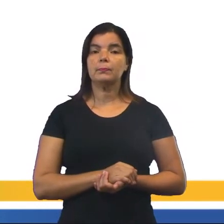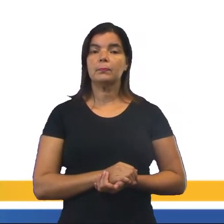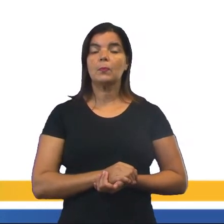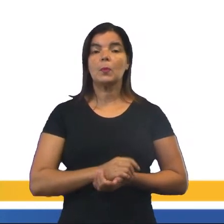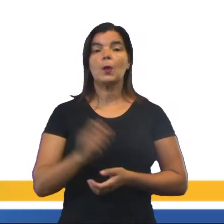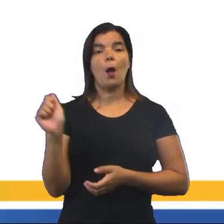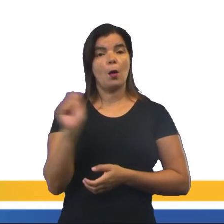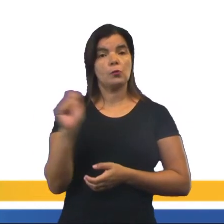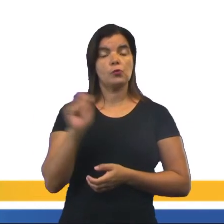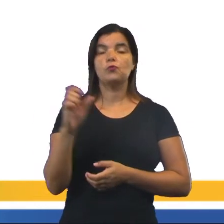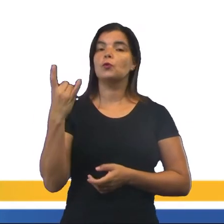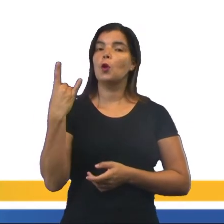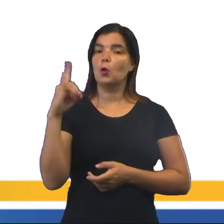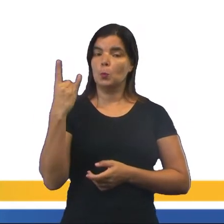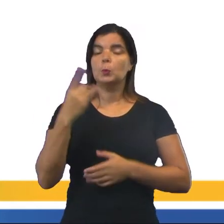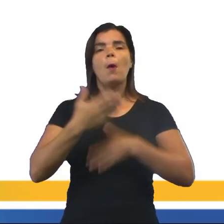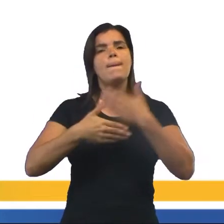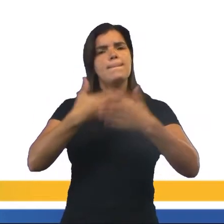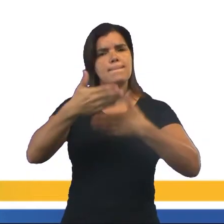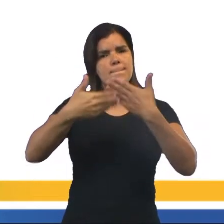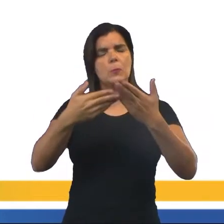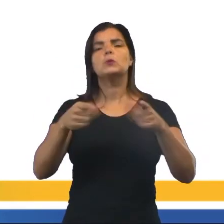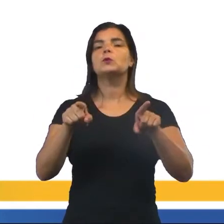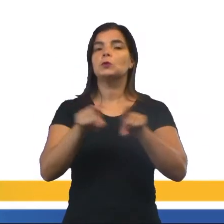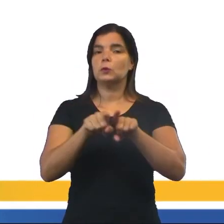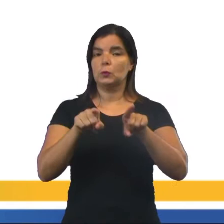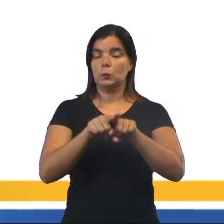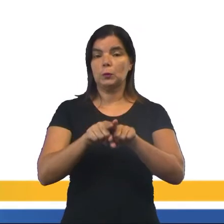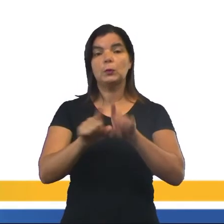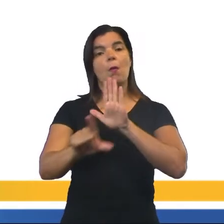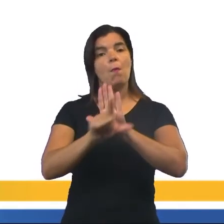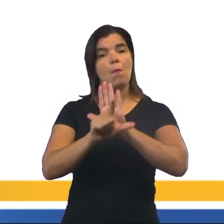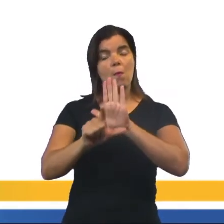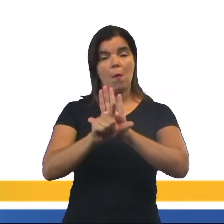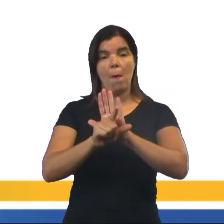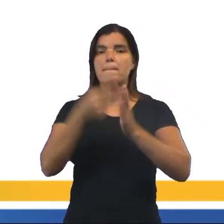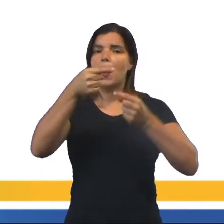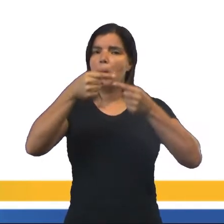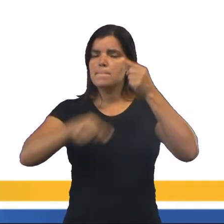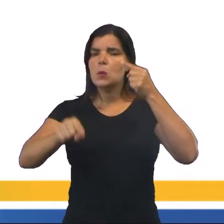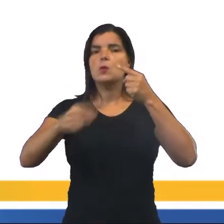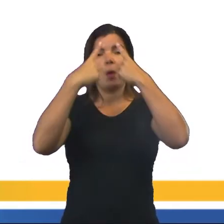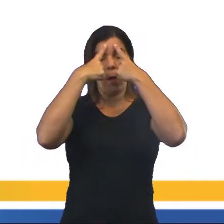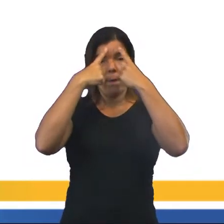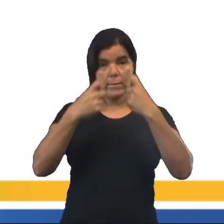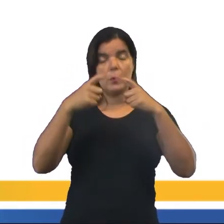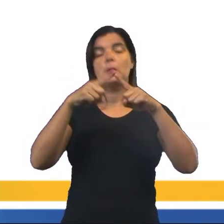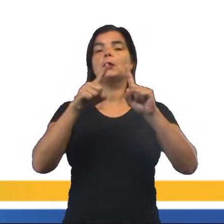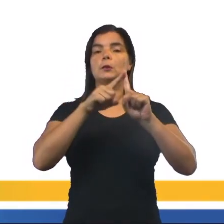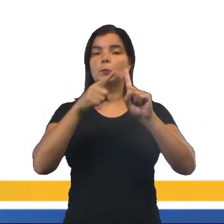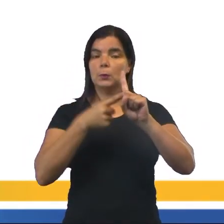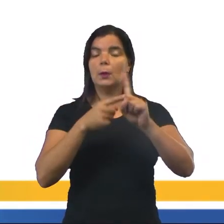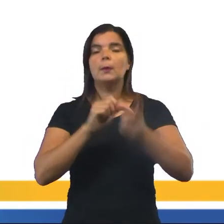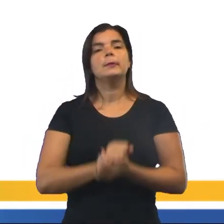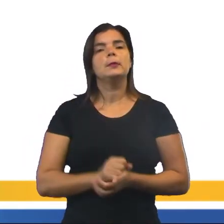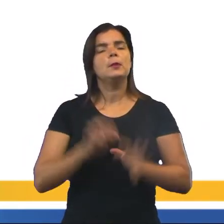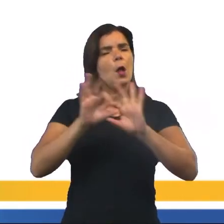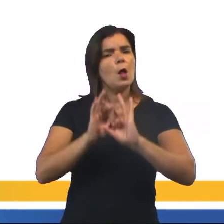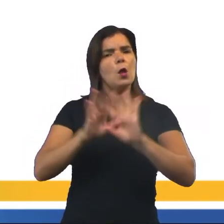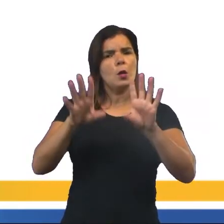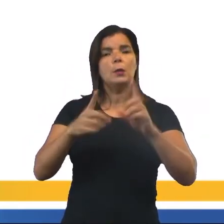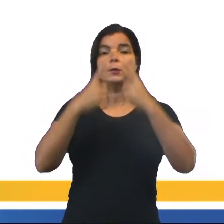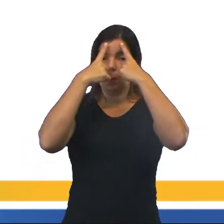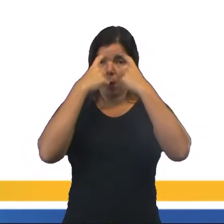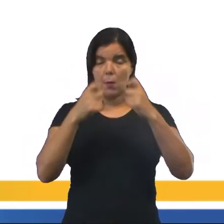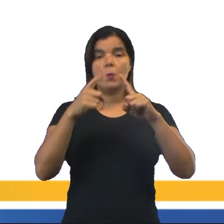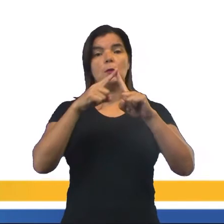Argentina e Bolívia também avançaram em legislações para proibir a violência obstétrica. Estar livre de